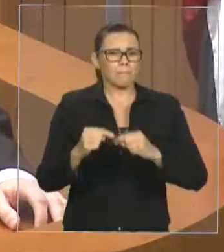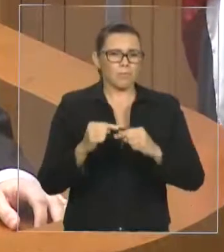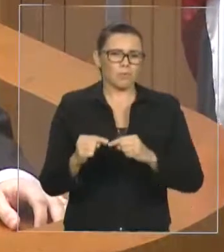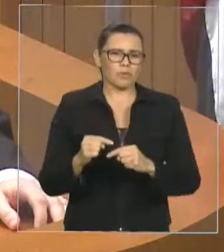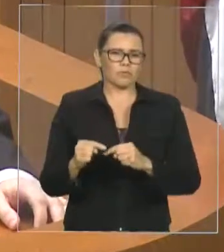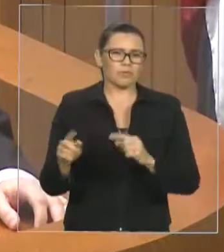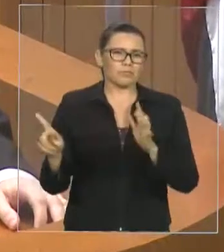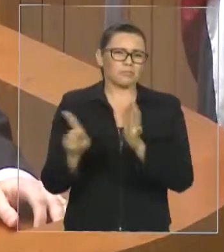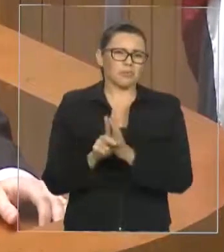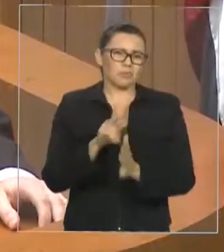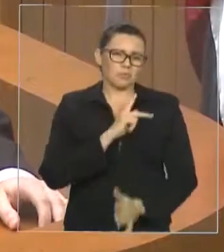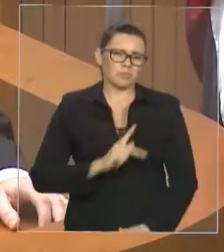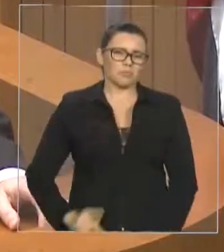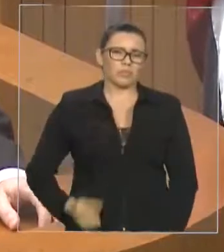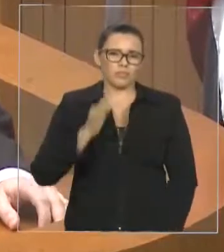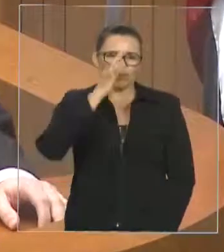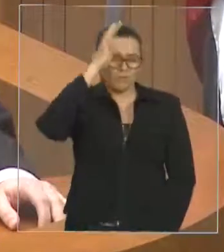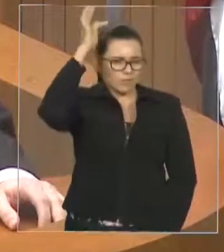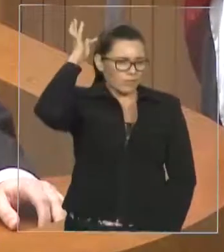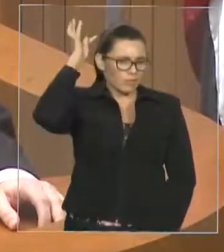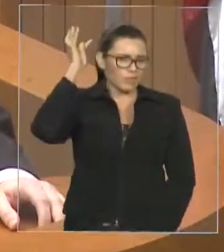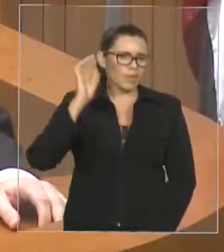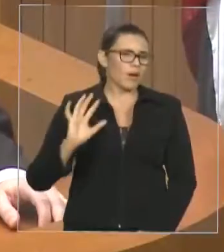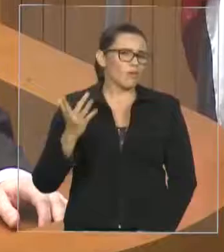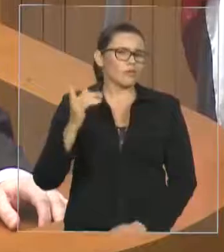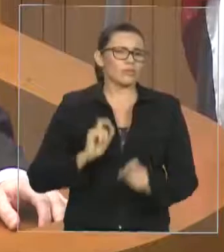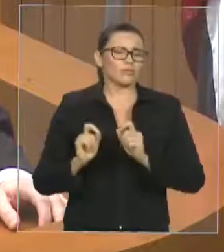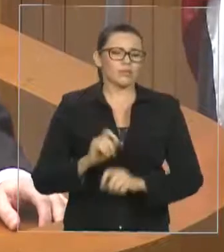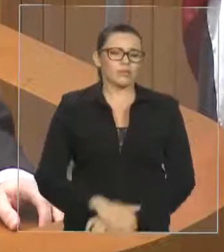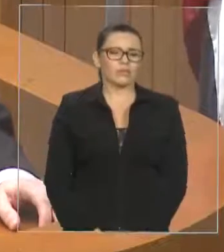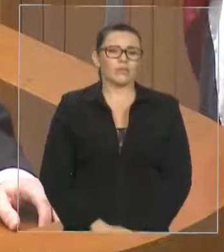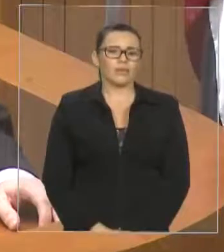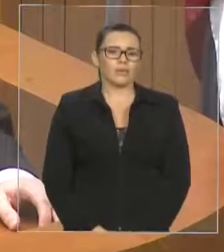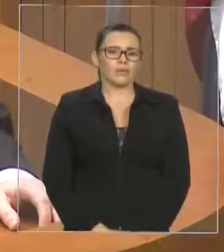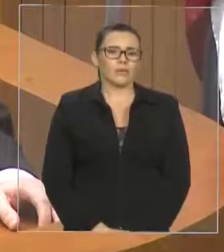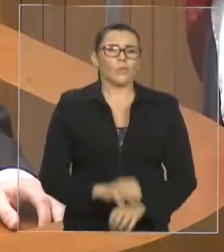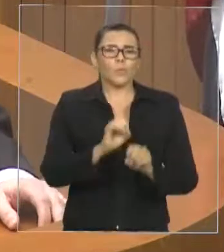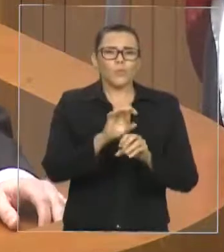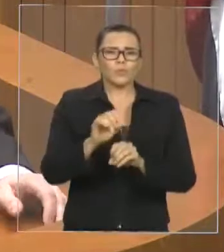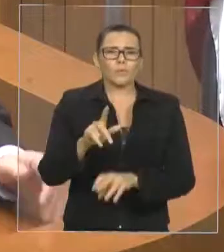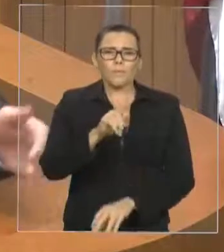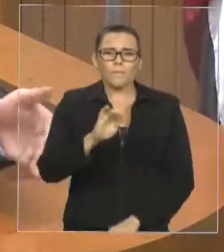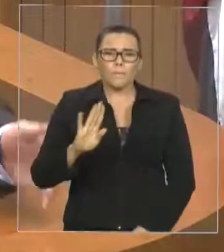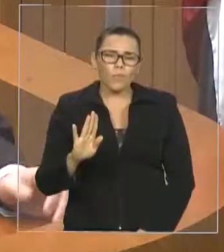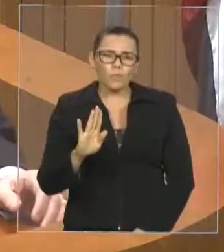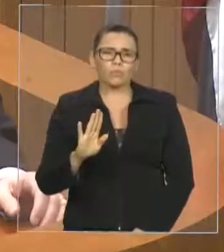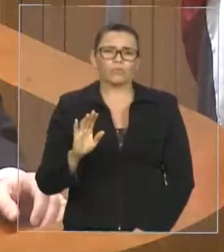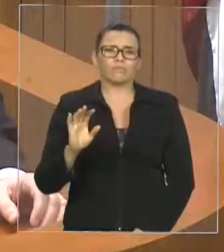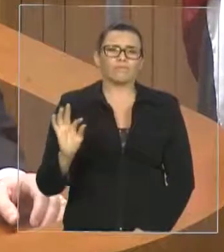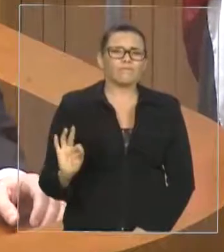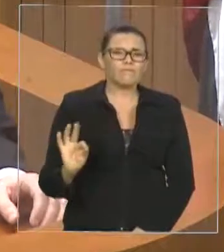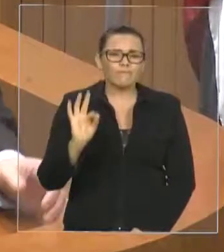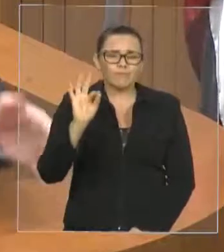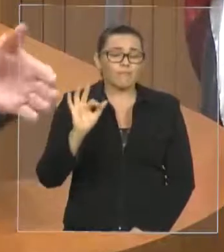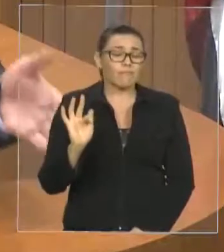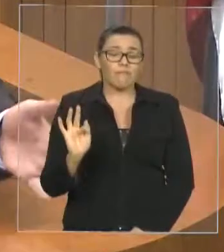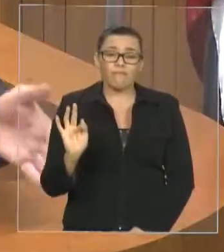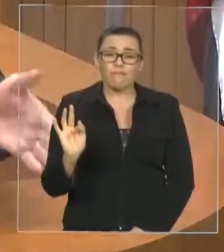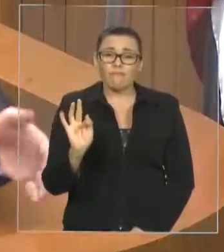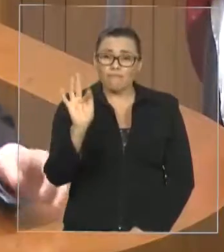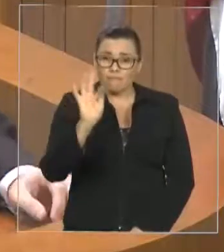a educação pública federal está num momento de grave crise e